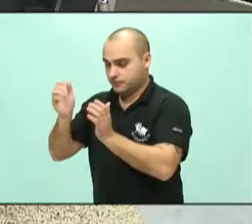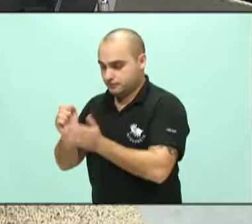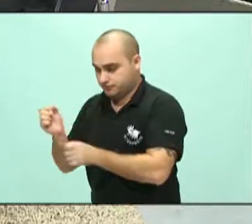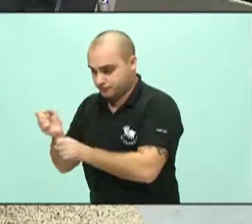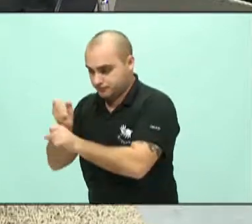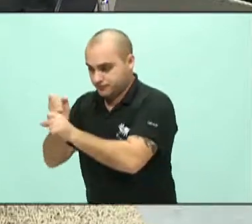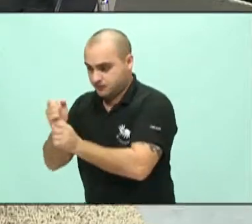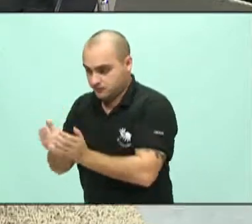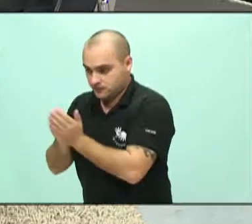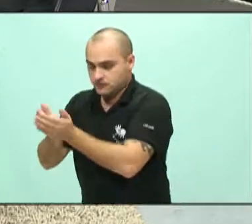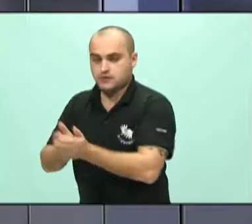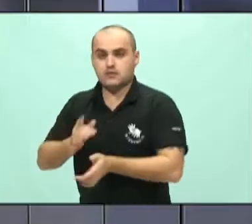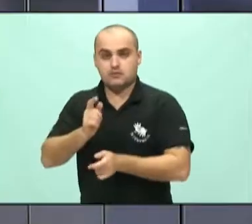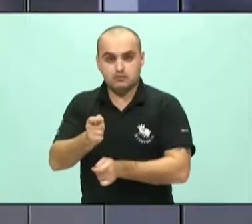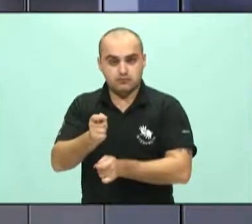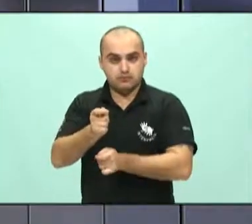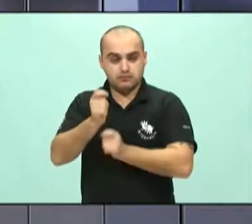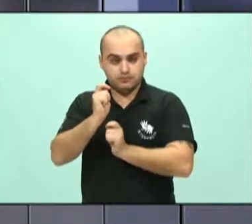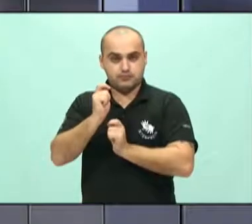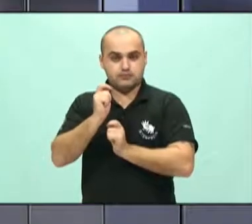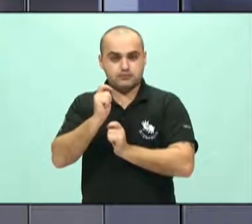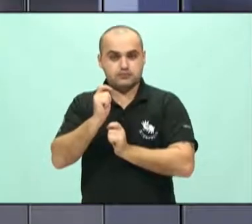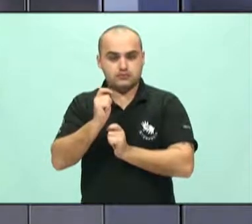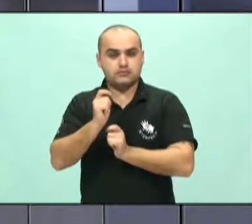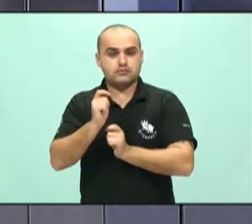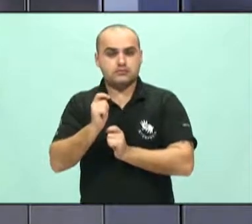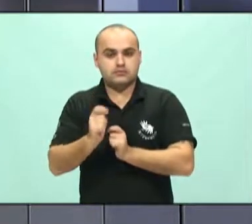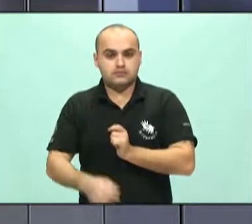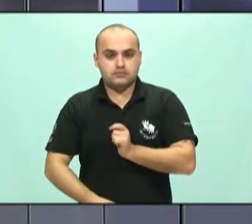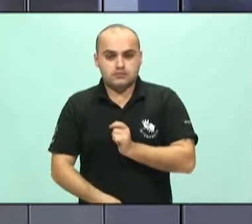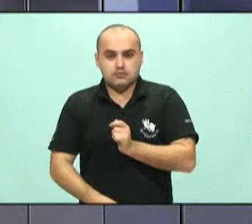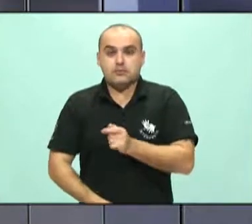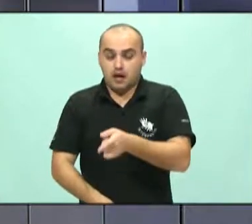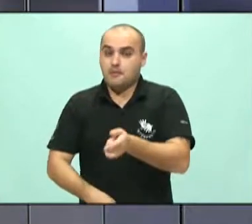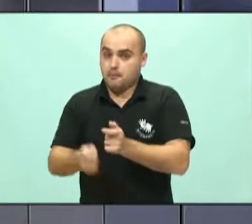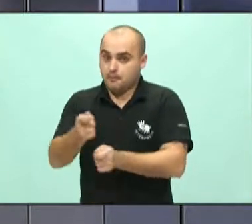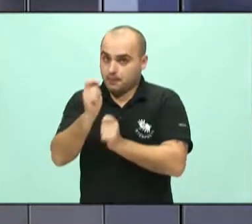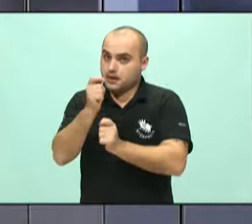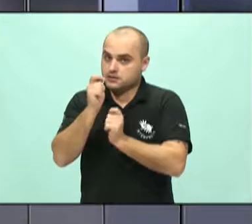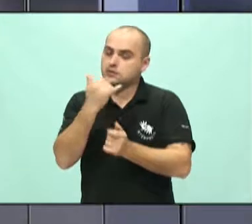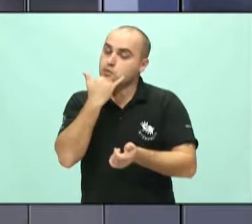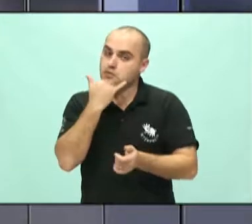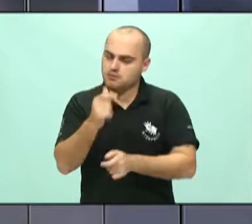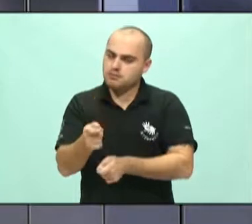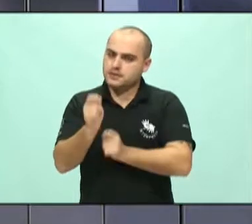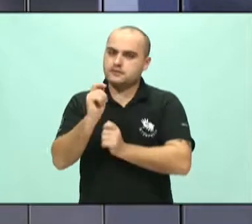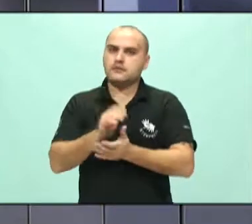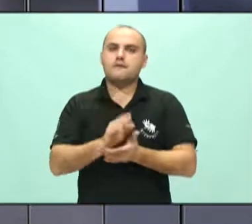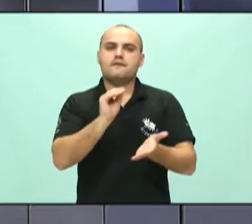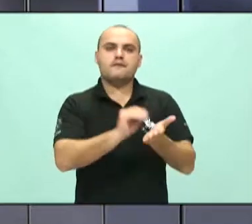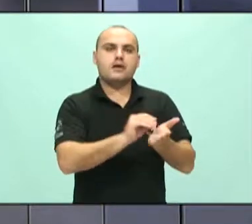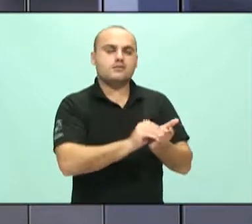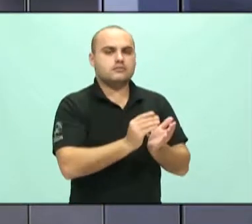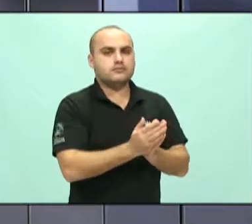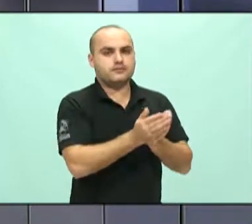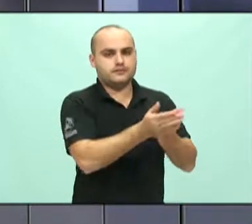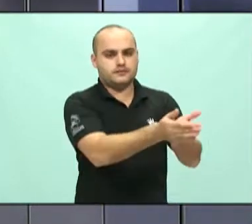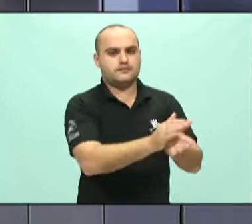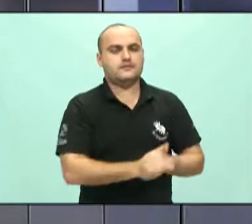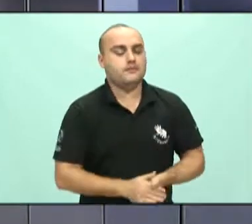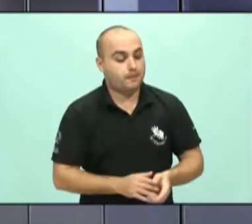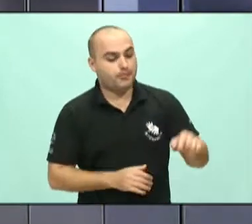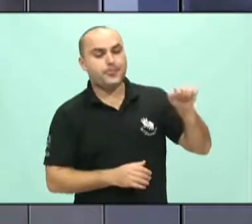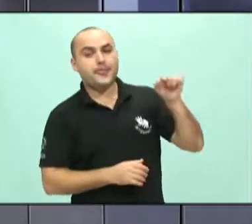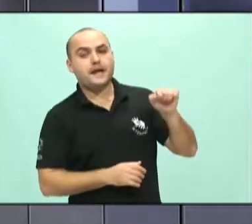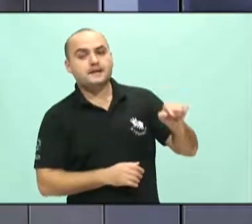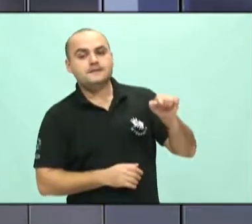porto, 2 dos pilares da economia de Itajaí, sobre a pesca, perdão, e falta o porto. O porto de Itajaí.